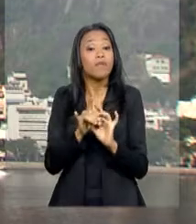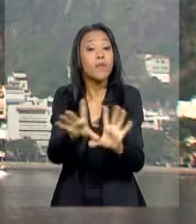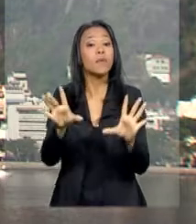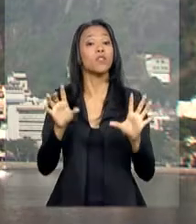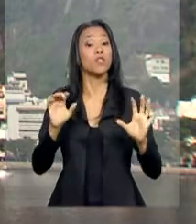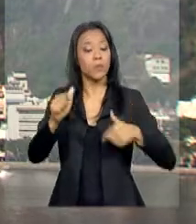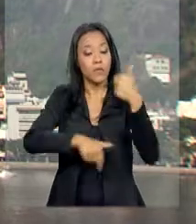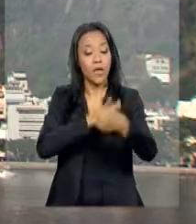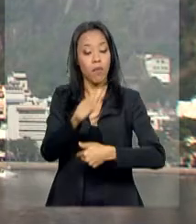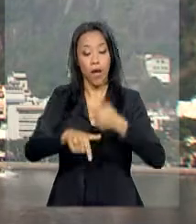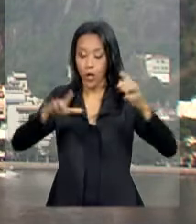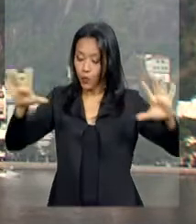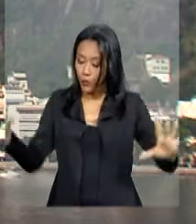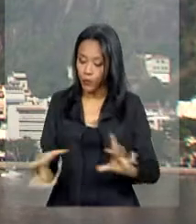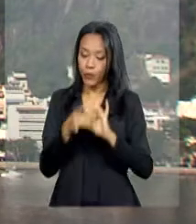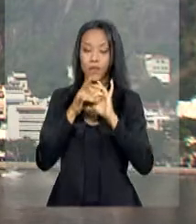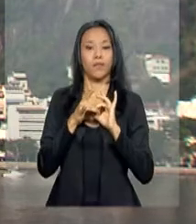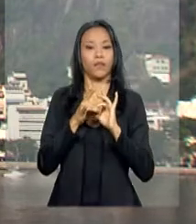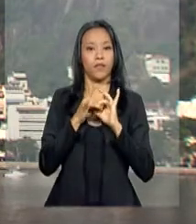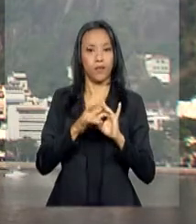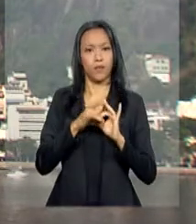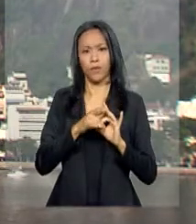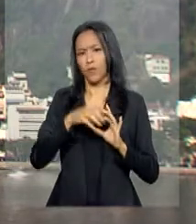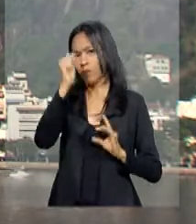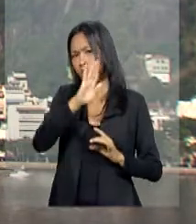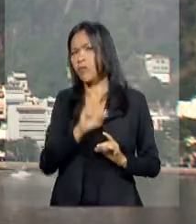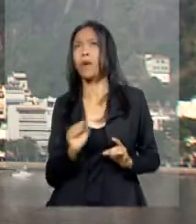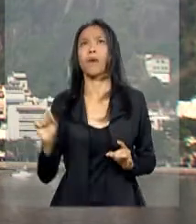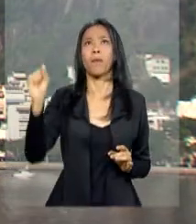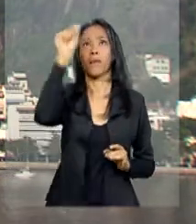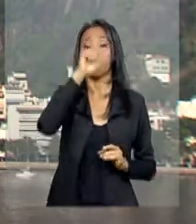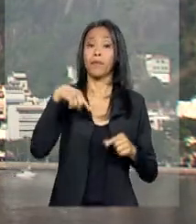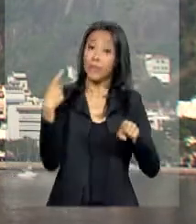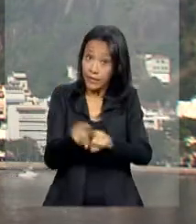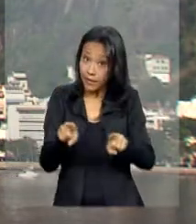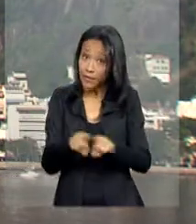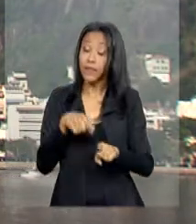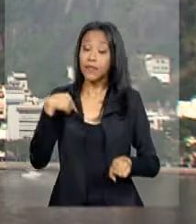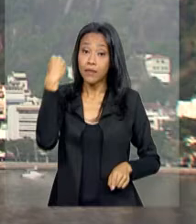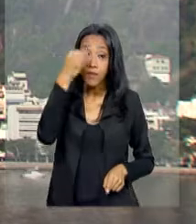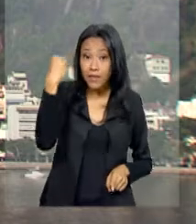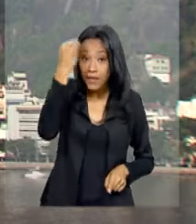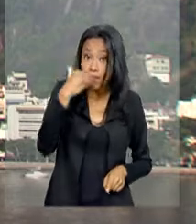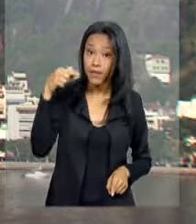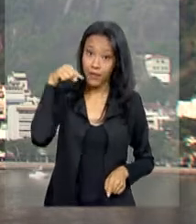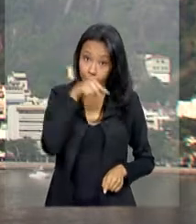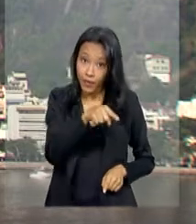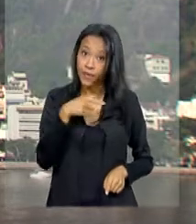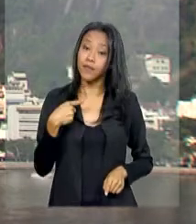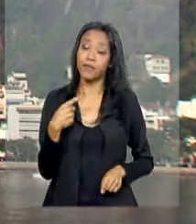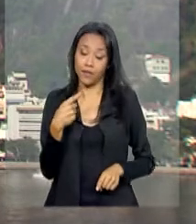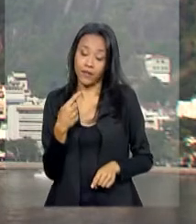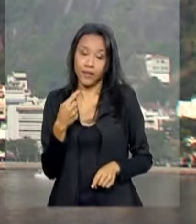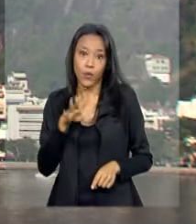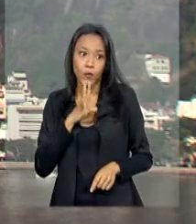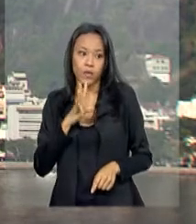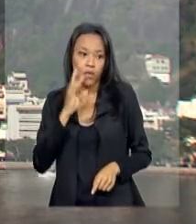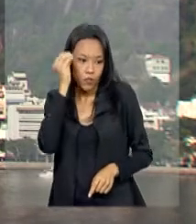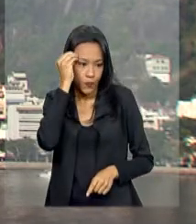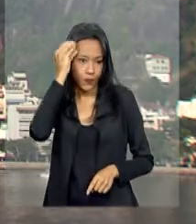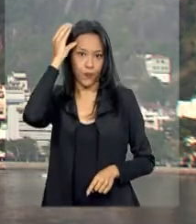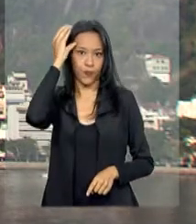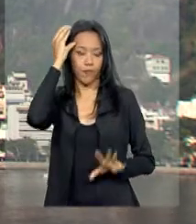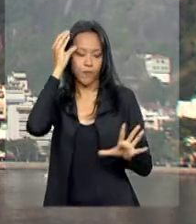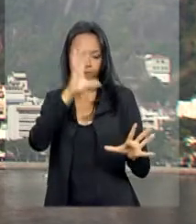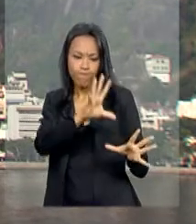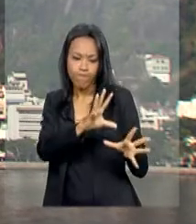integrada das forças em todo o país. Além disso, a experiência com a intervenção gera conhecimento, que pode depois